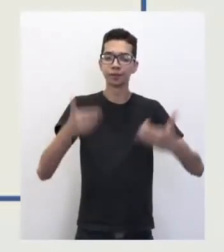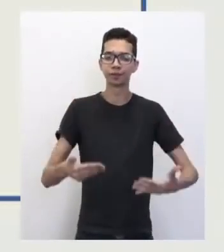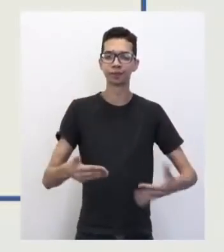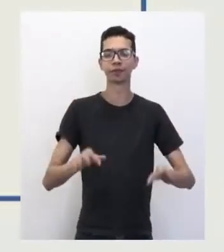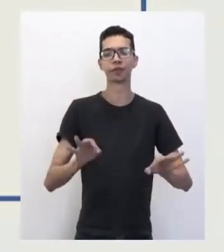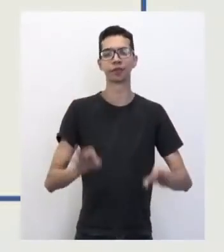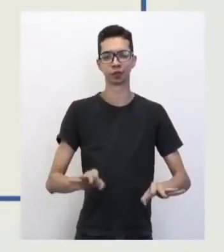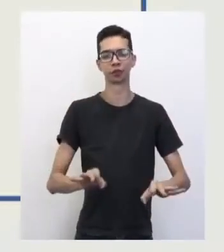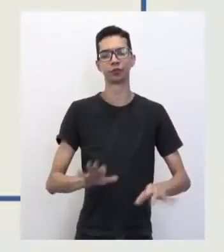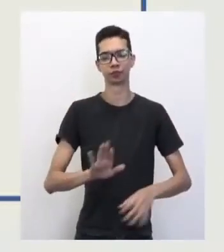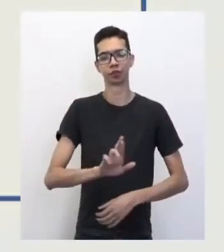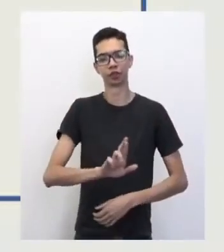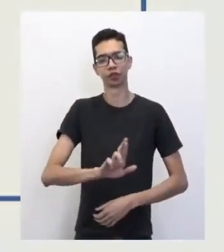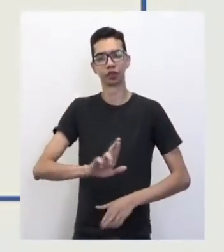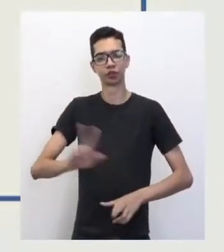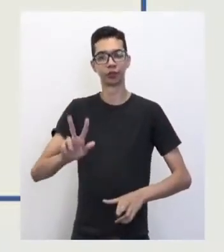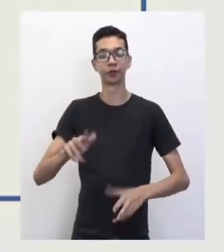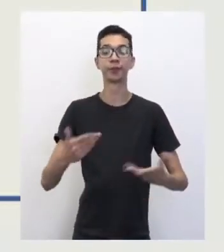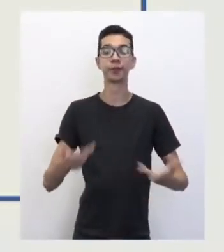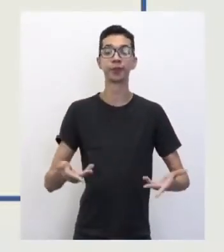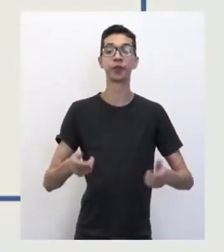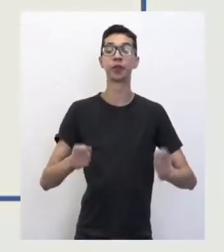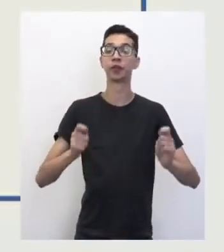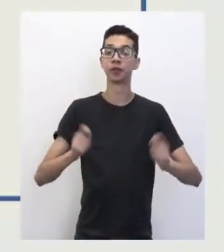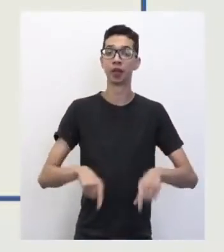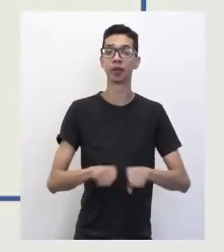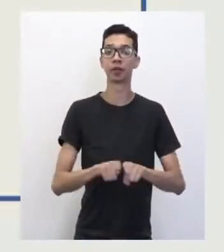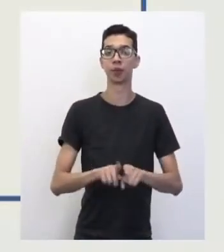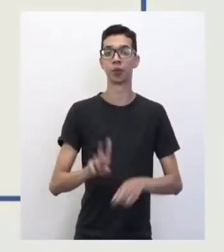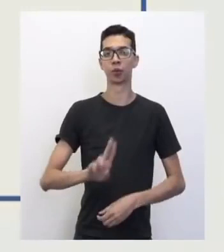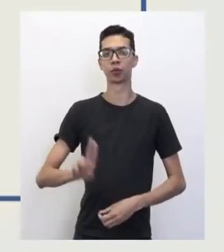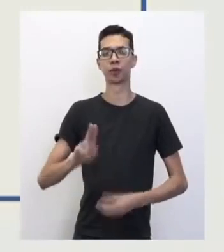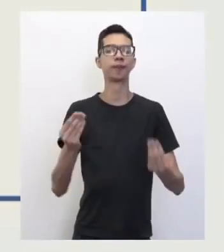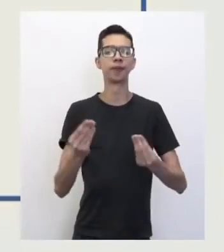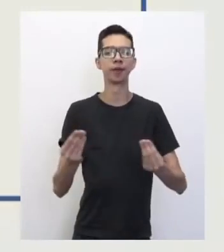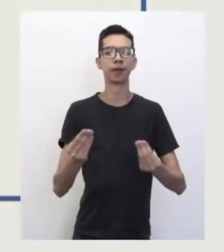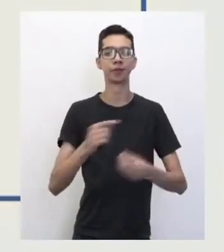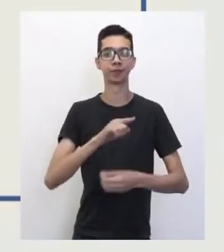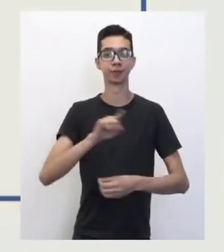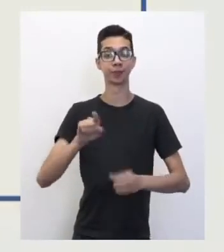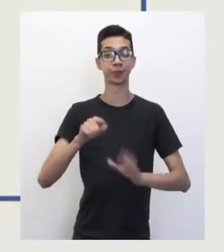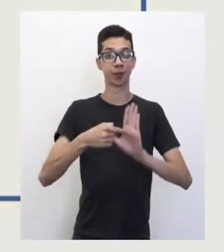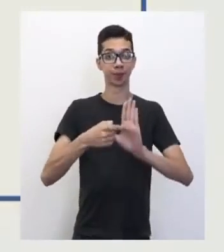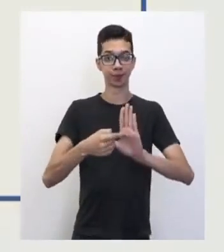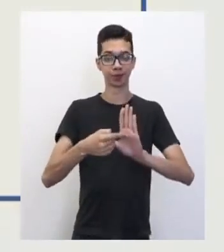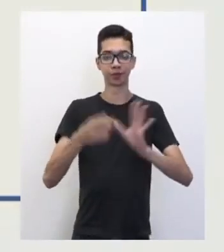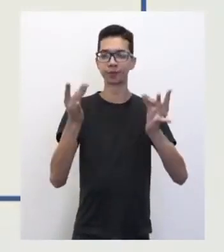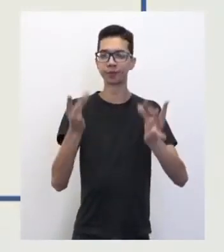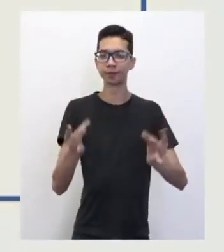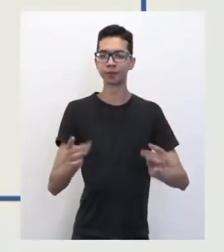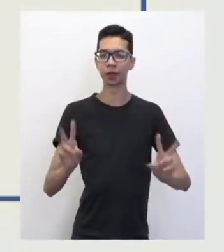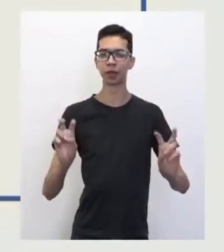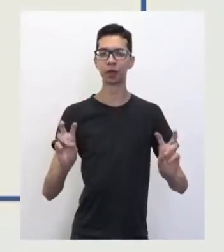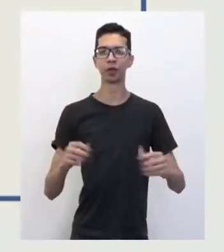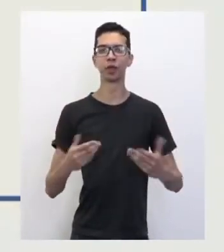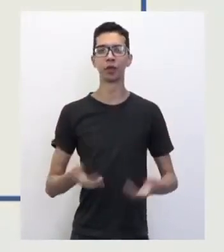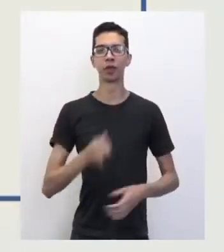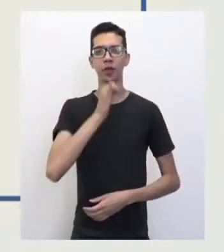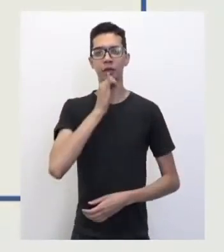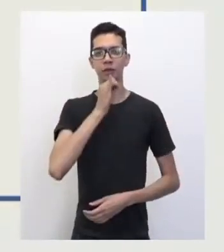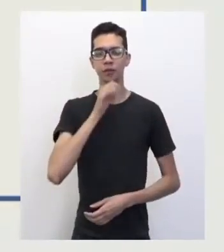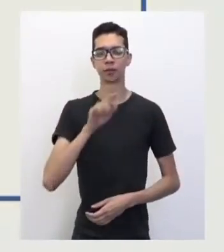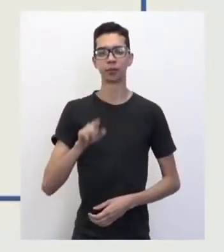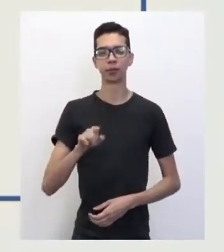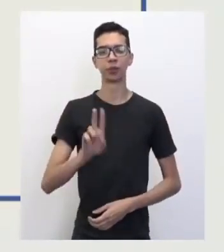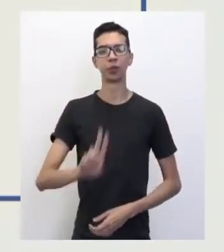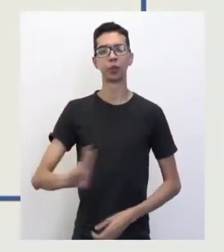podemos utilizar os marcadores também para reforçar as ideias que nós apresentamos. Então, quando nós usamos, por